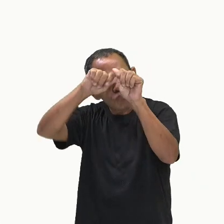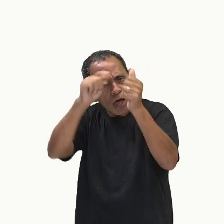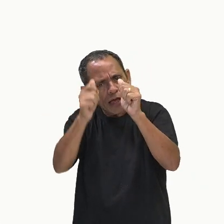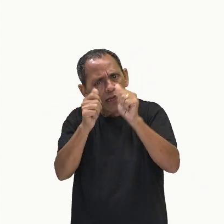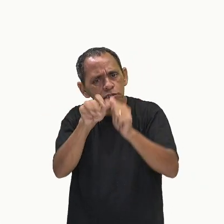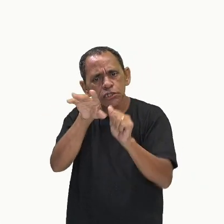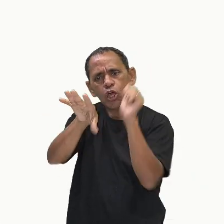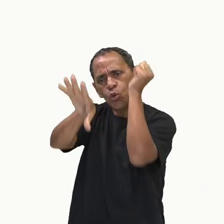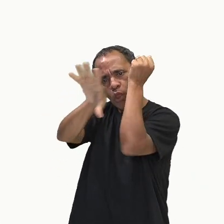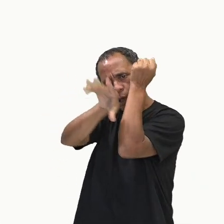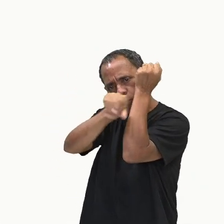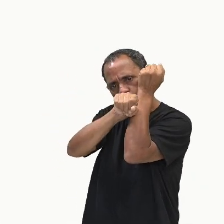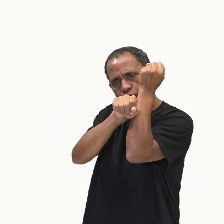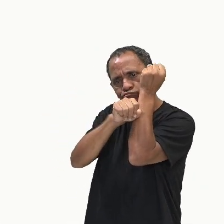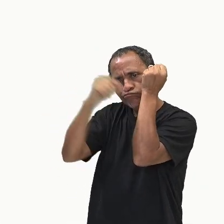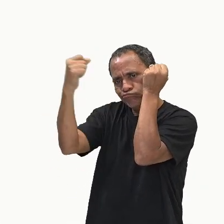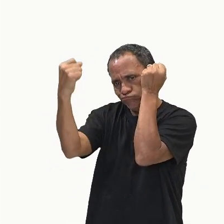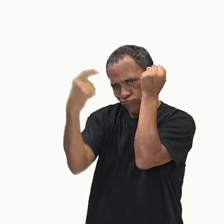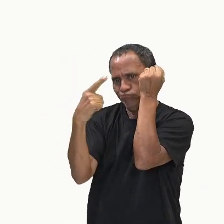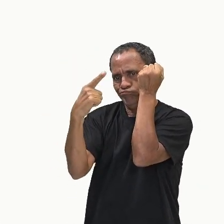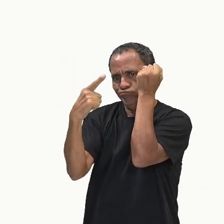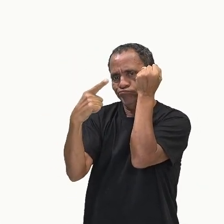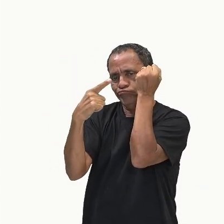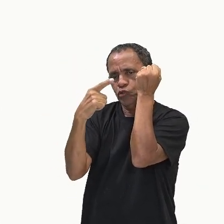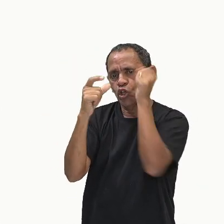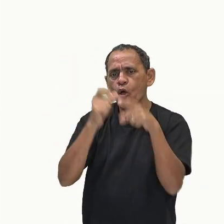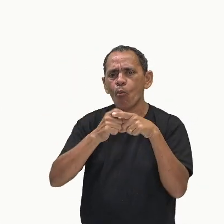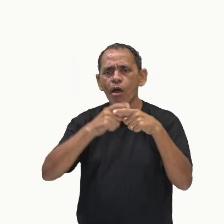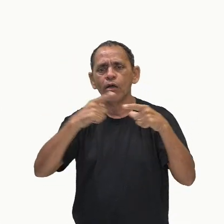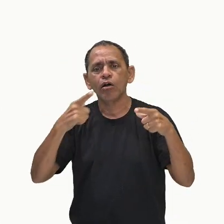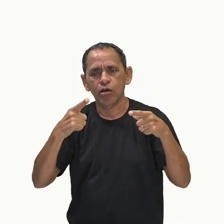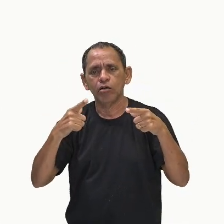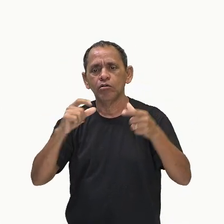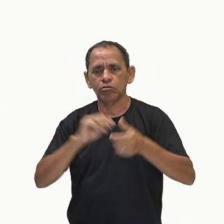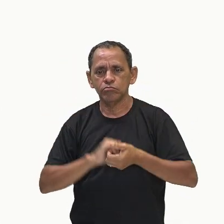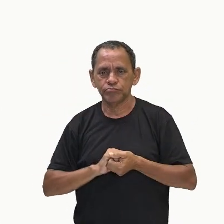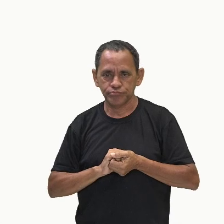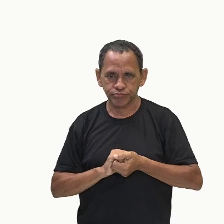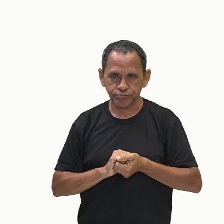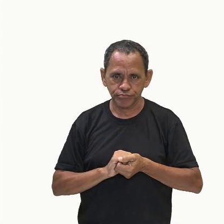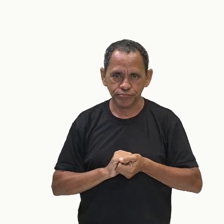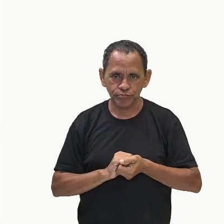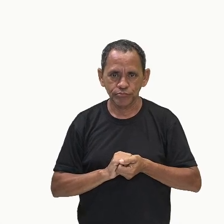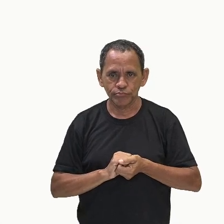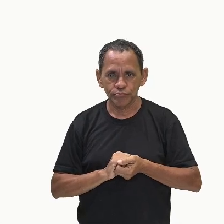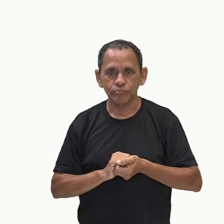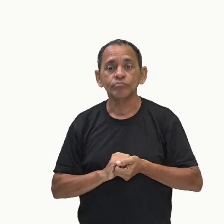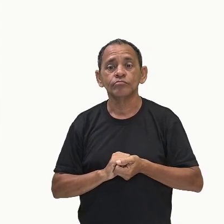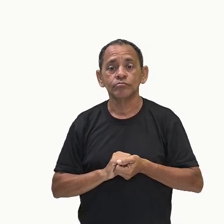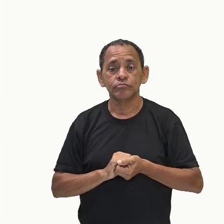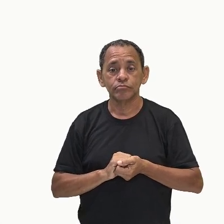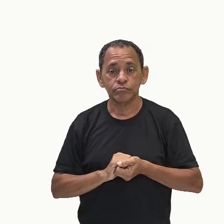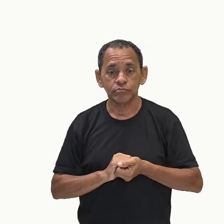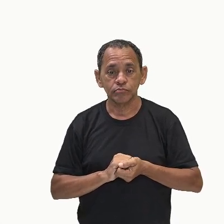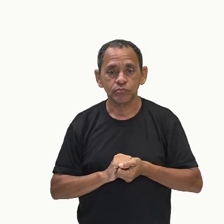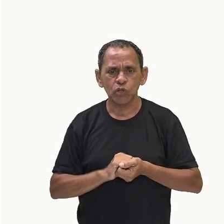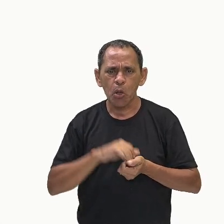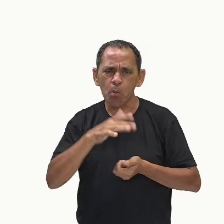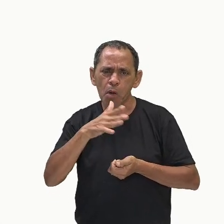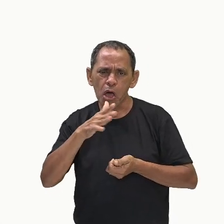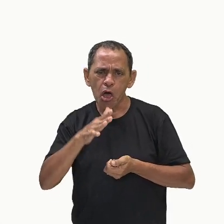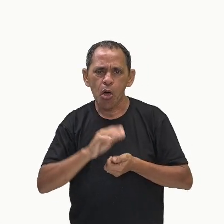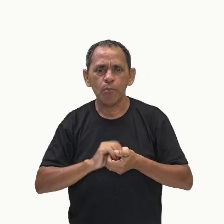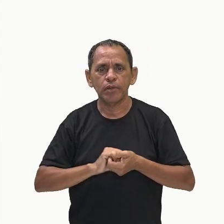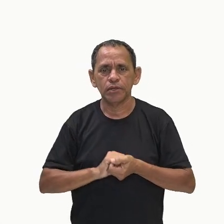luz, que é maior em comprimentos de ondas de 400 a 700 nanômetros. Esses